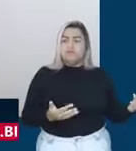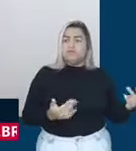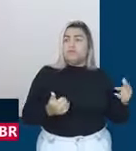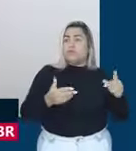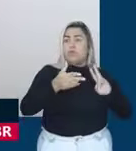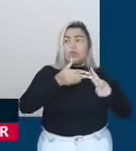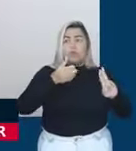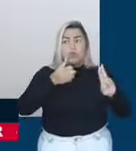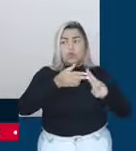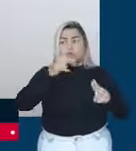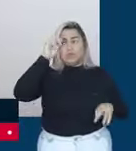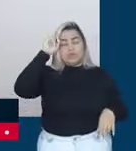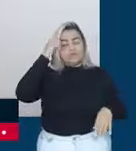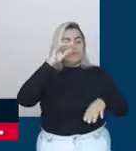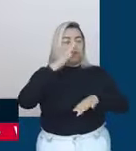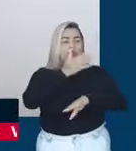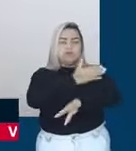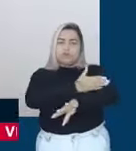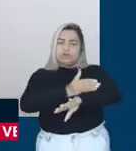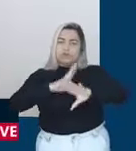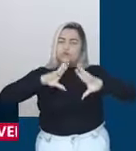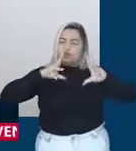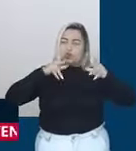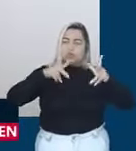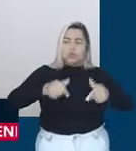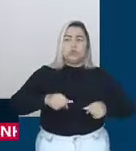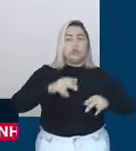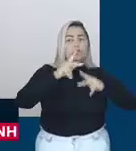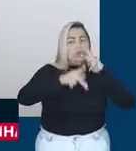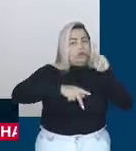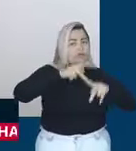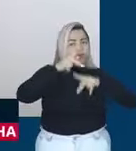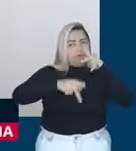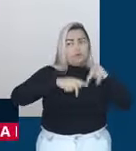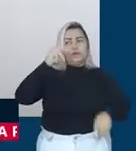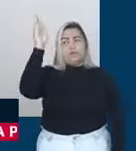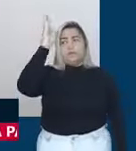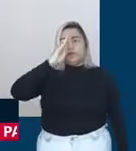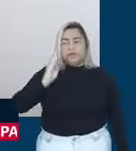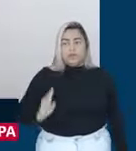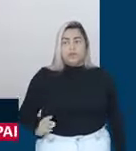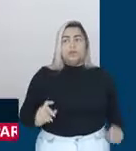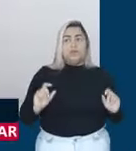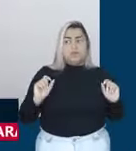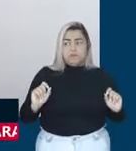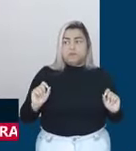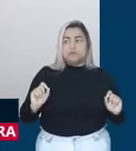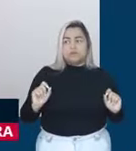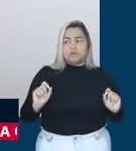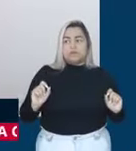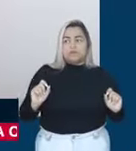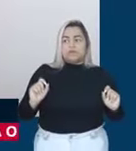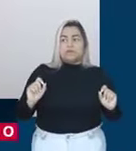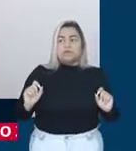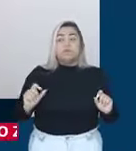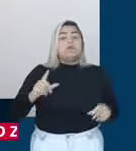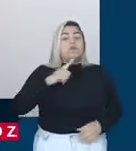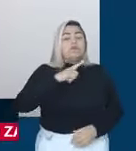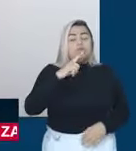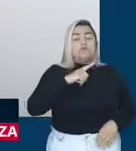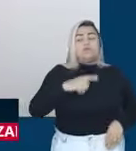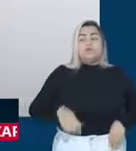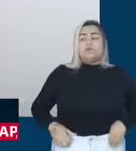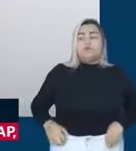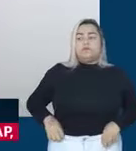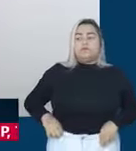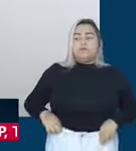com os brancos, enfim, todo o nosso povo brasileiro da sua extensão máxima, né? Tivemos uma série